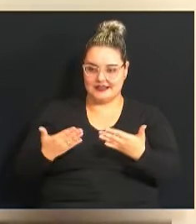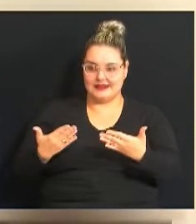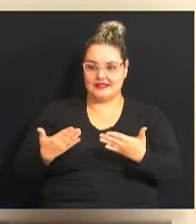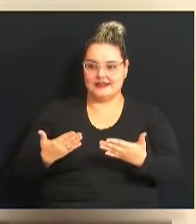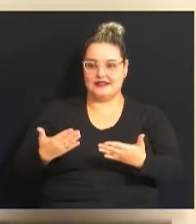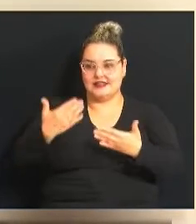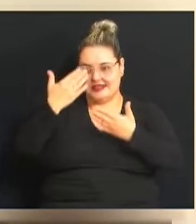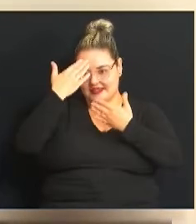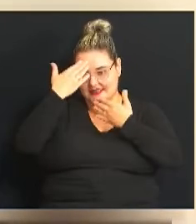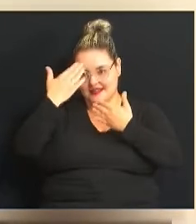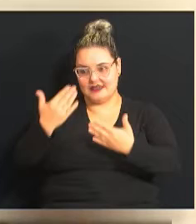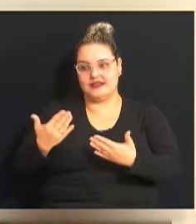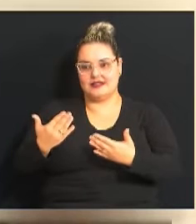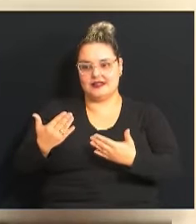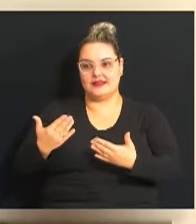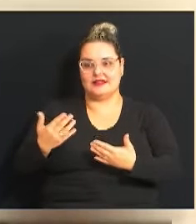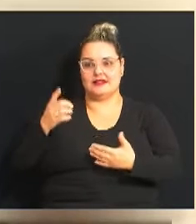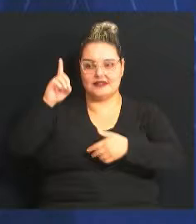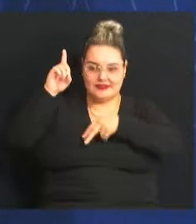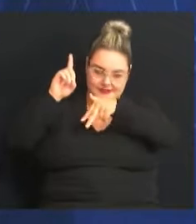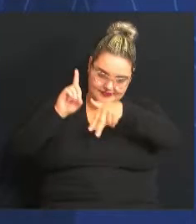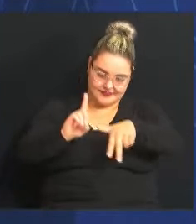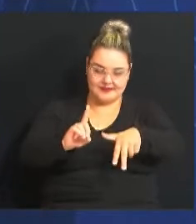muito obrigado, fiquem com Deus.